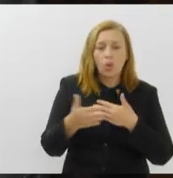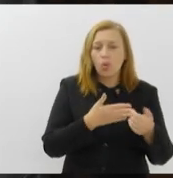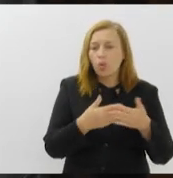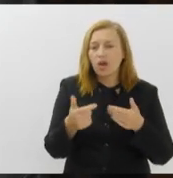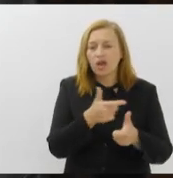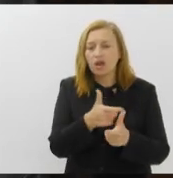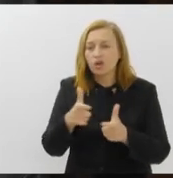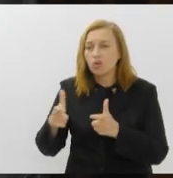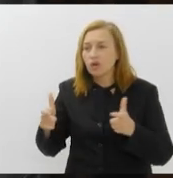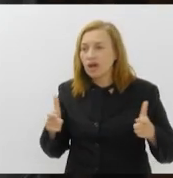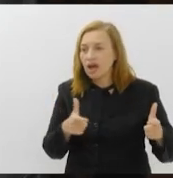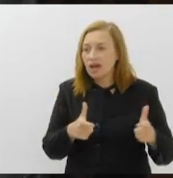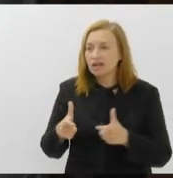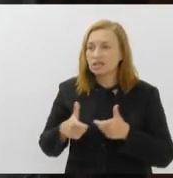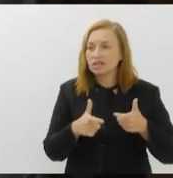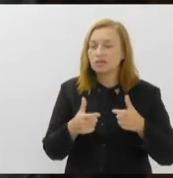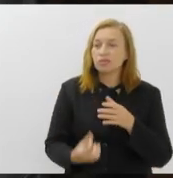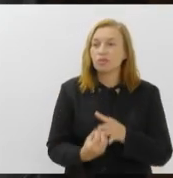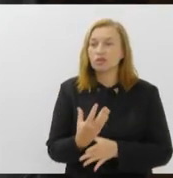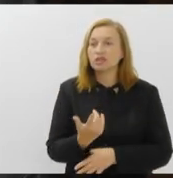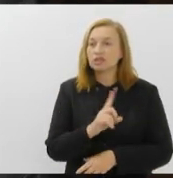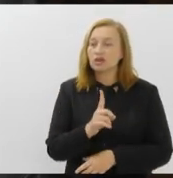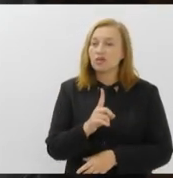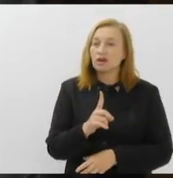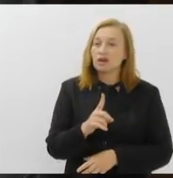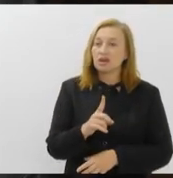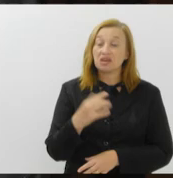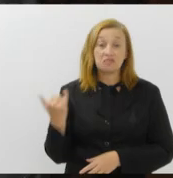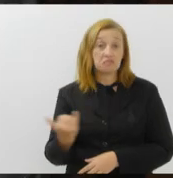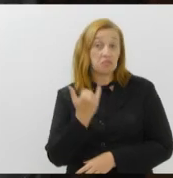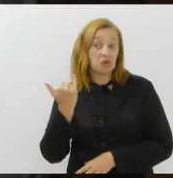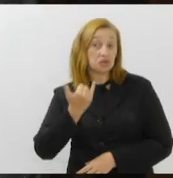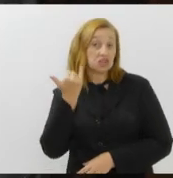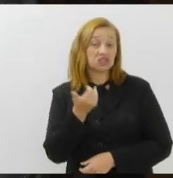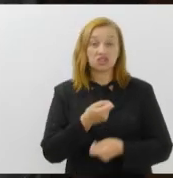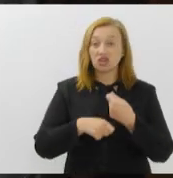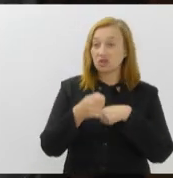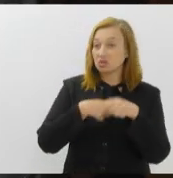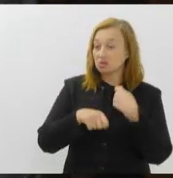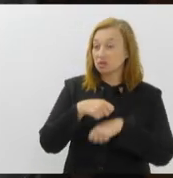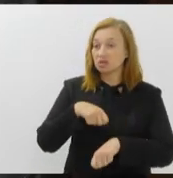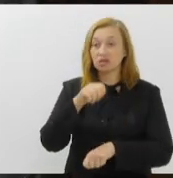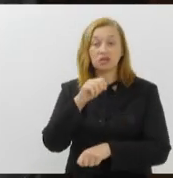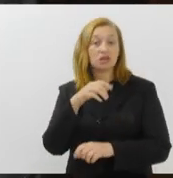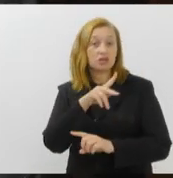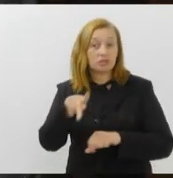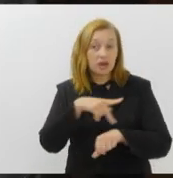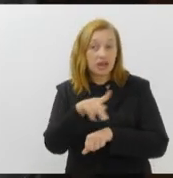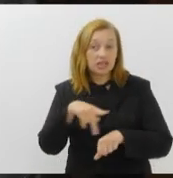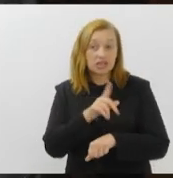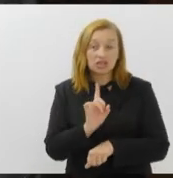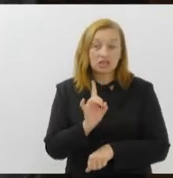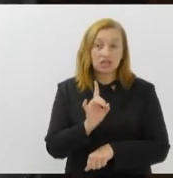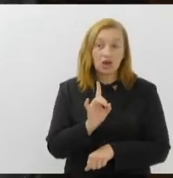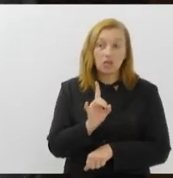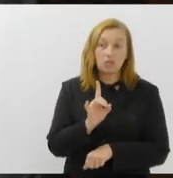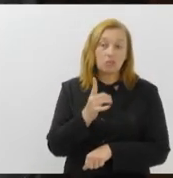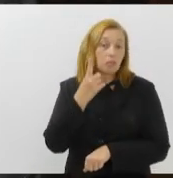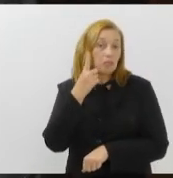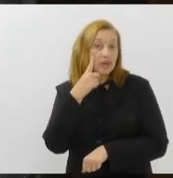áreas produtivas, ela não é considerada relevante economicamente no nosso país, não na